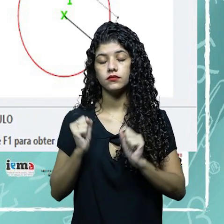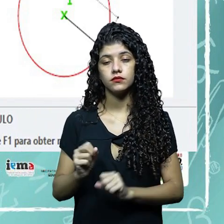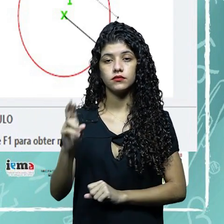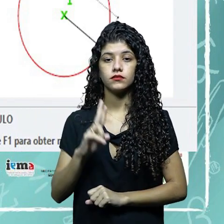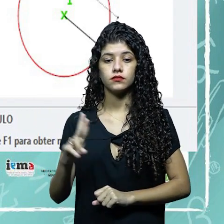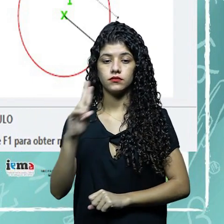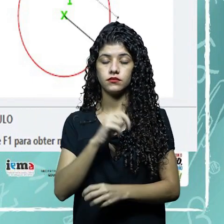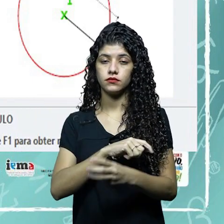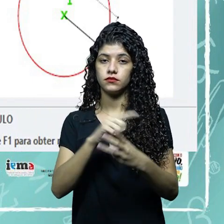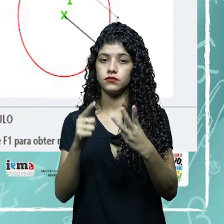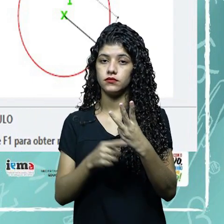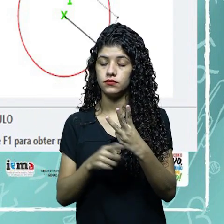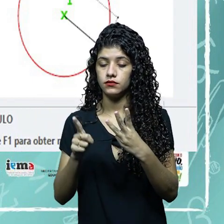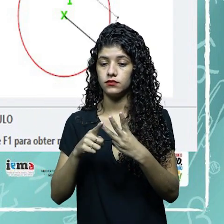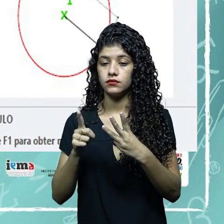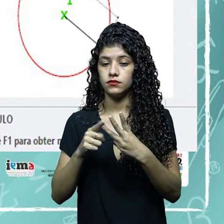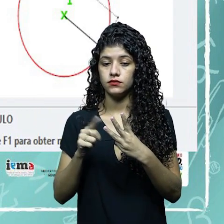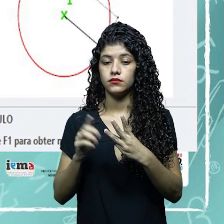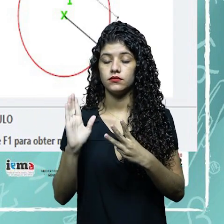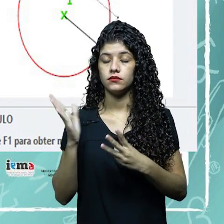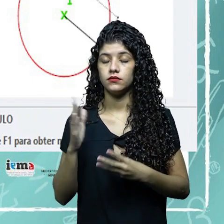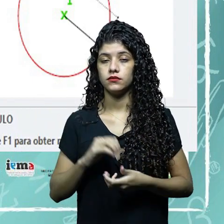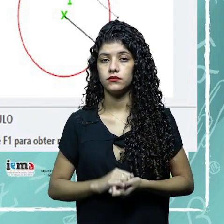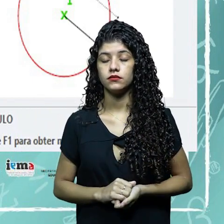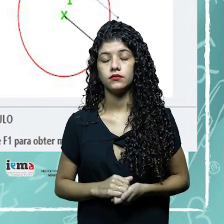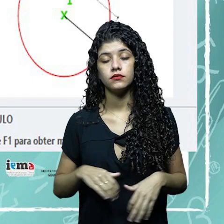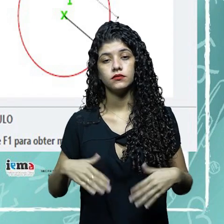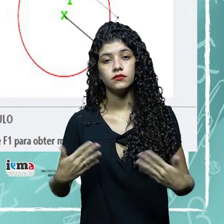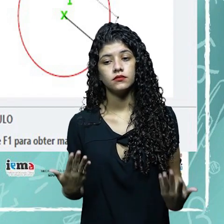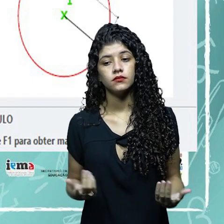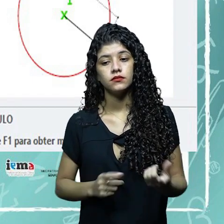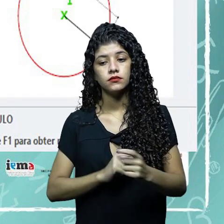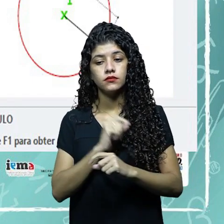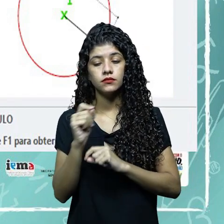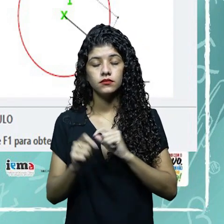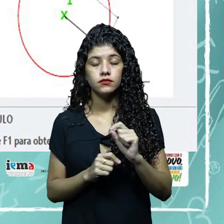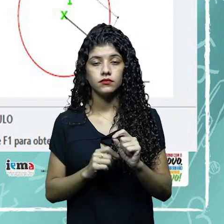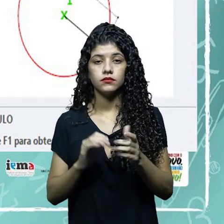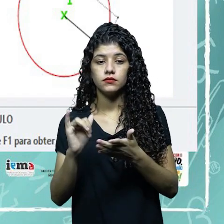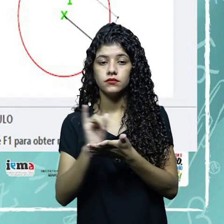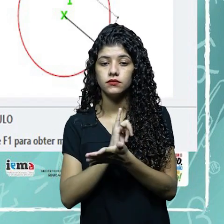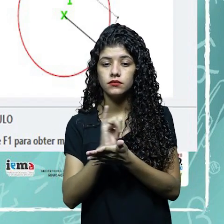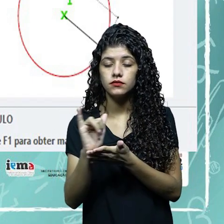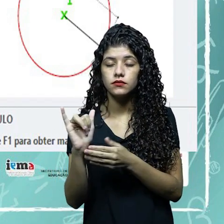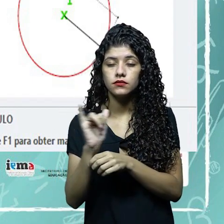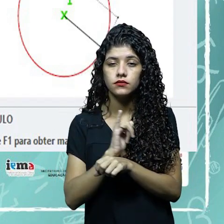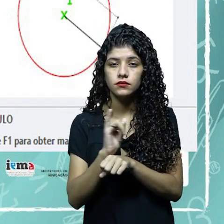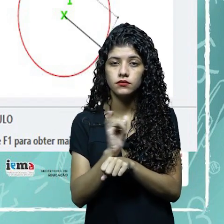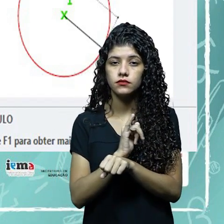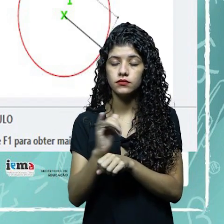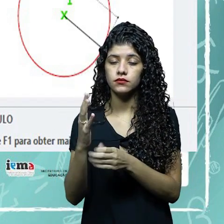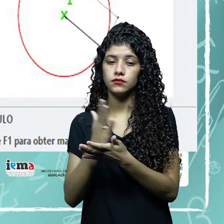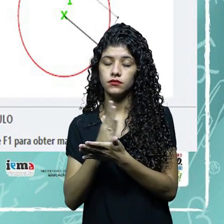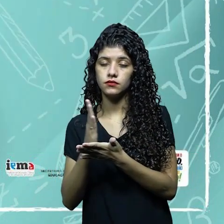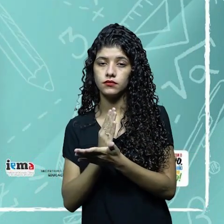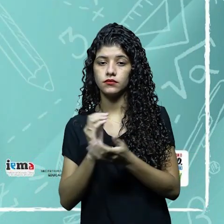você já pode utilizar essa terceira opção, ok? Então, são recursos, né,